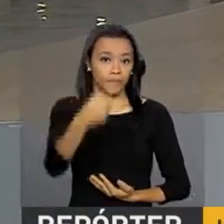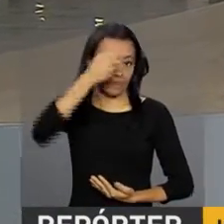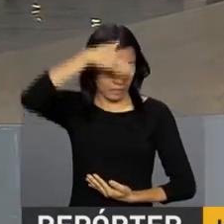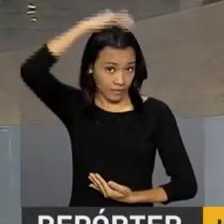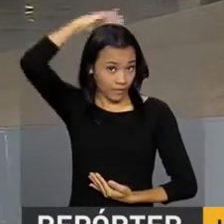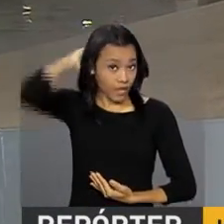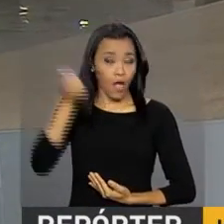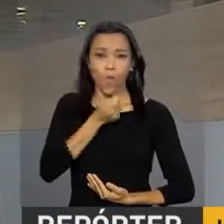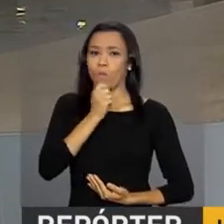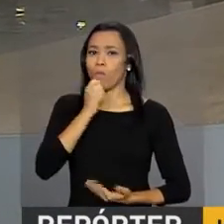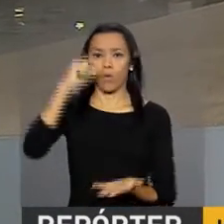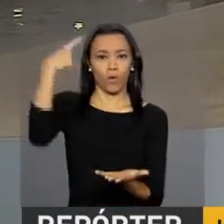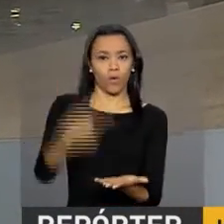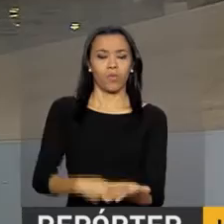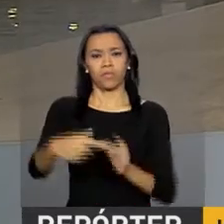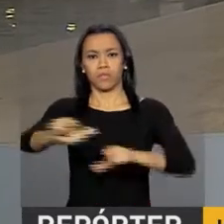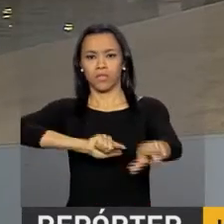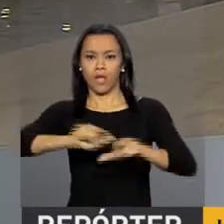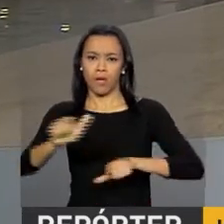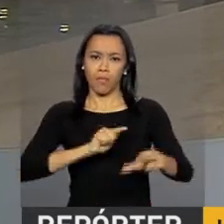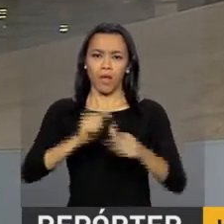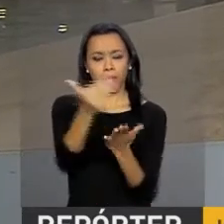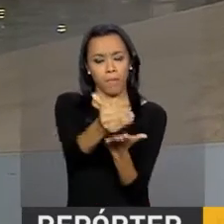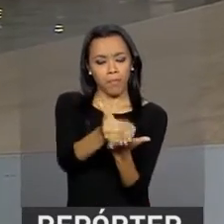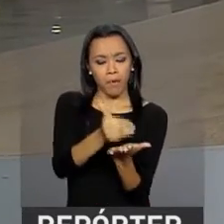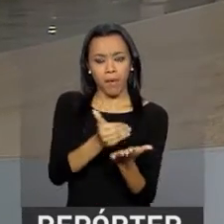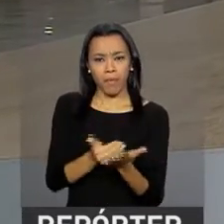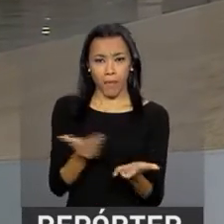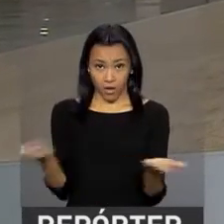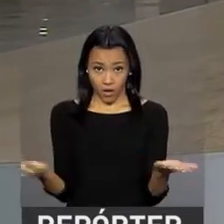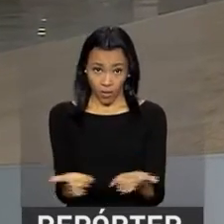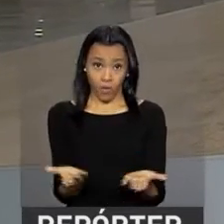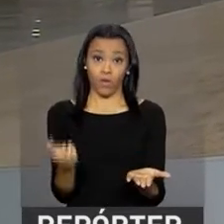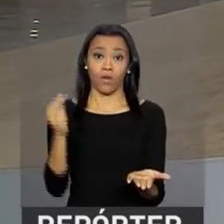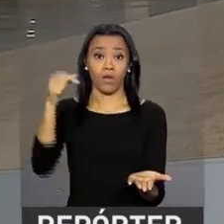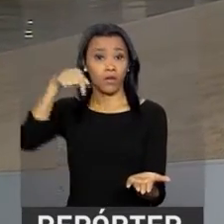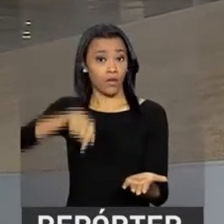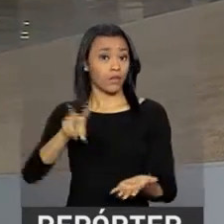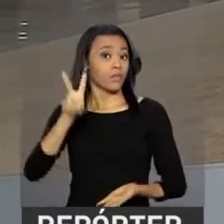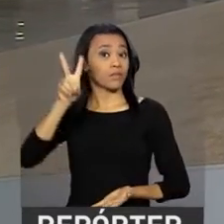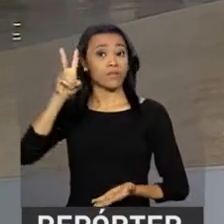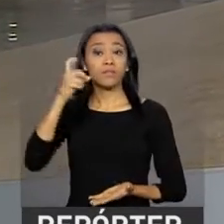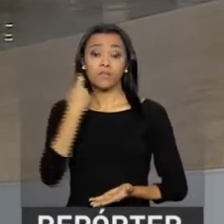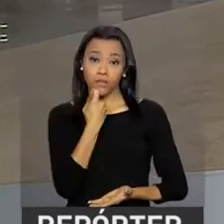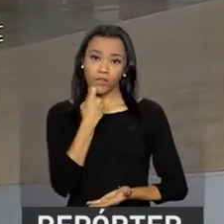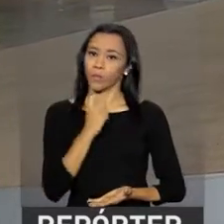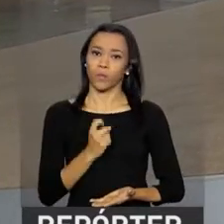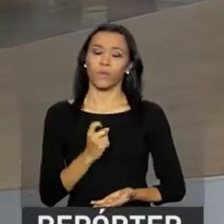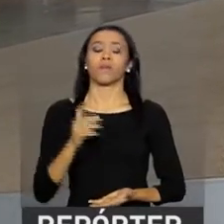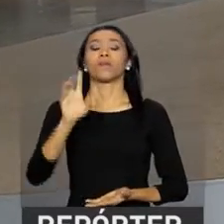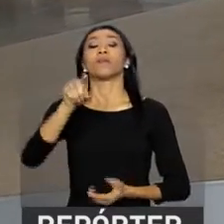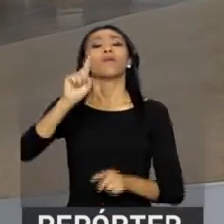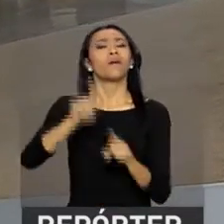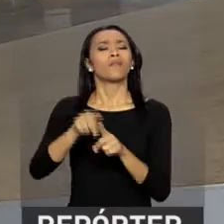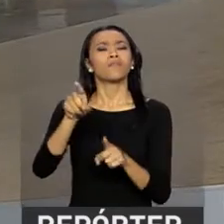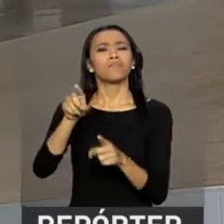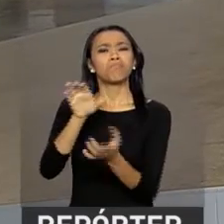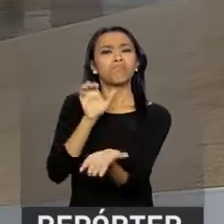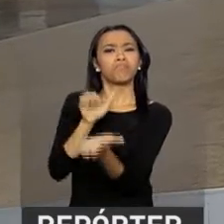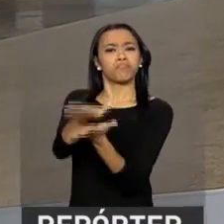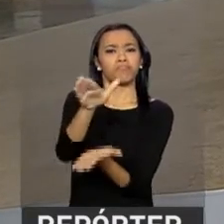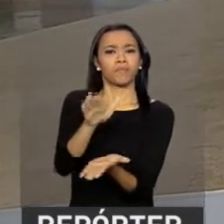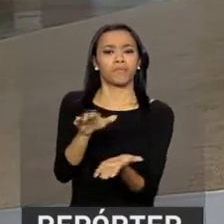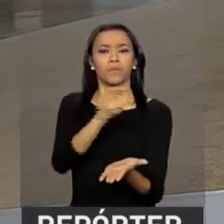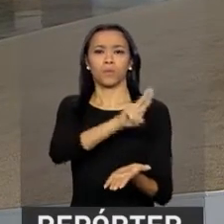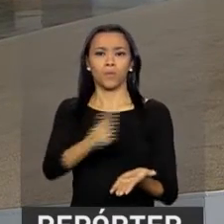Michel Temer, não tem compromissos oficiais previstos na agenda para esta sexta-feira. E bom, Daniele, a exoneração de Henrique